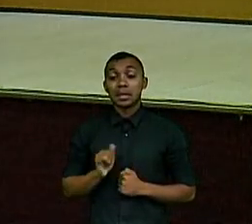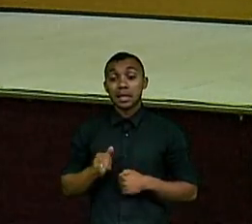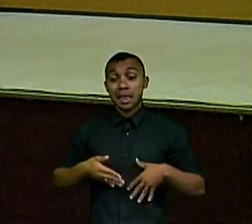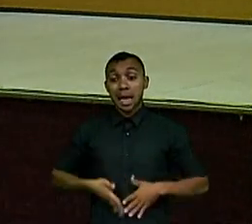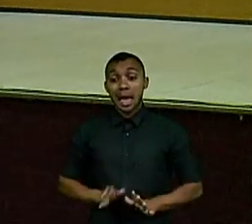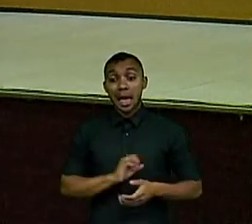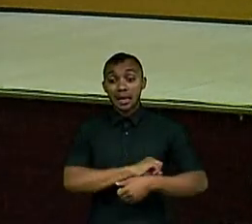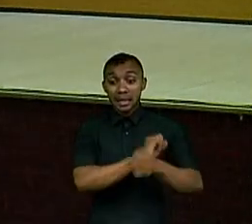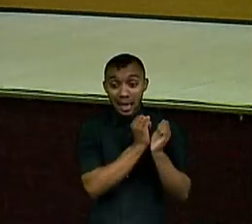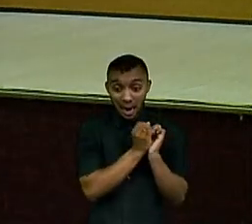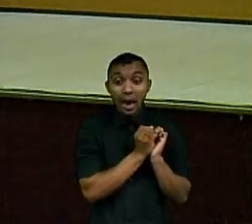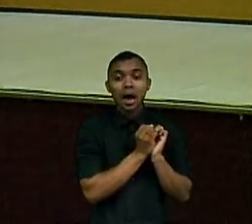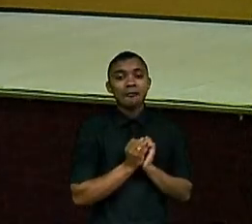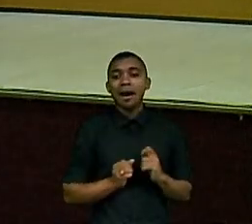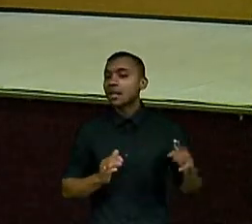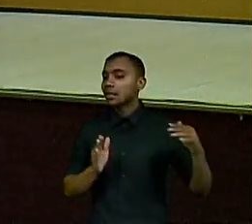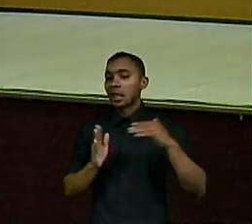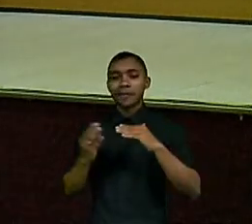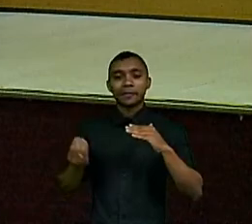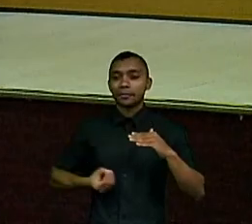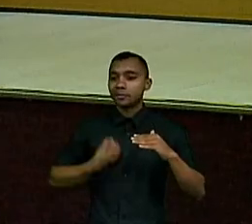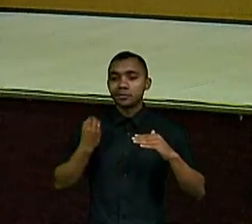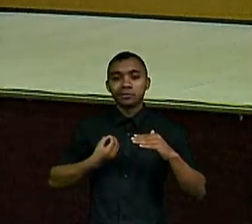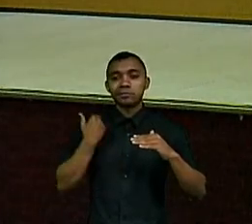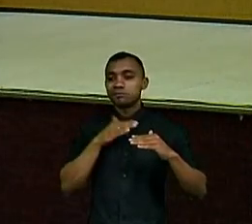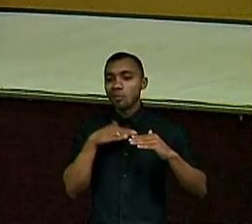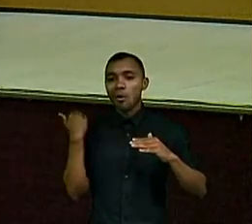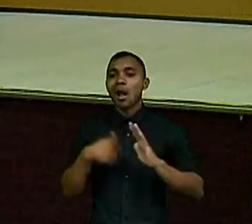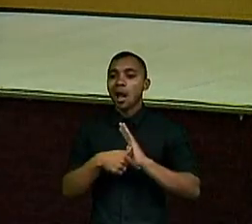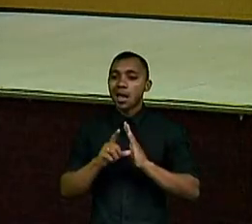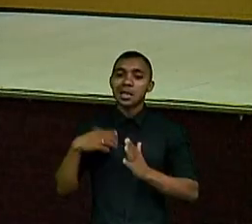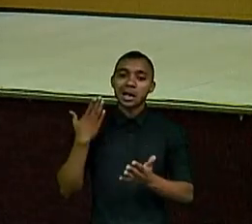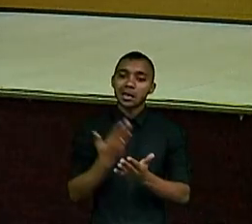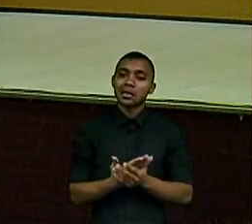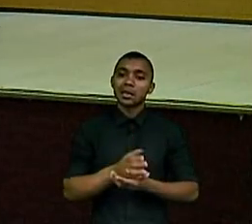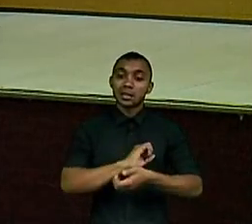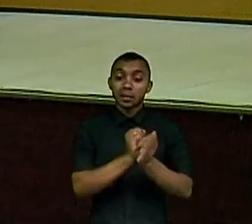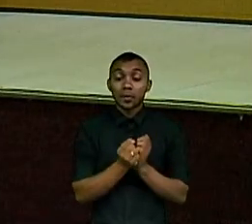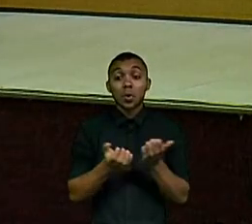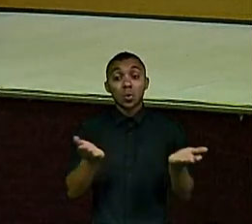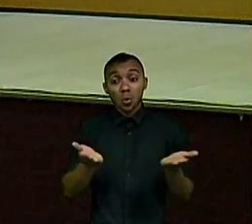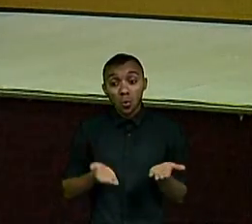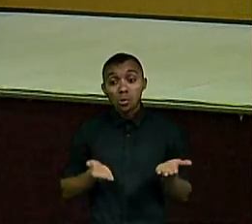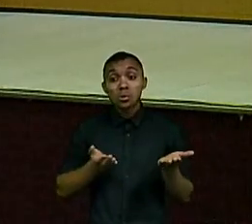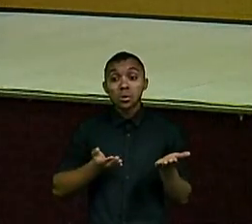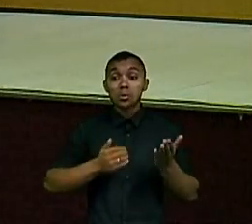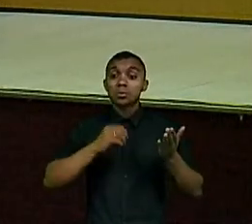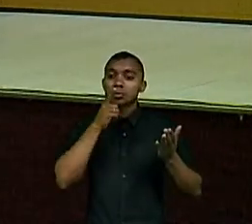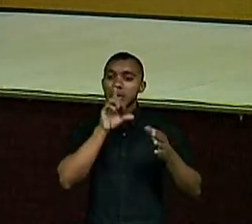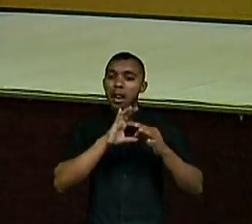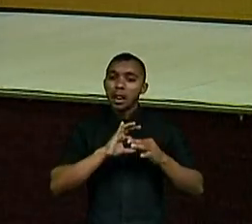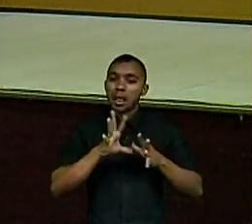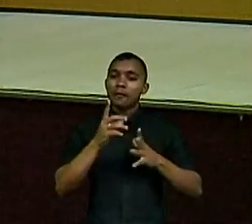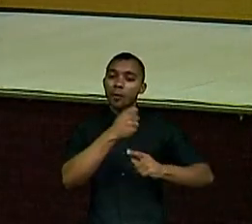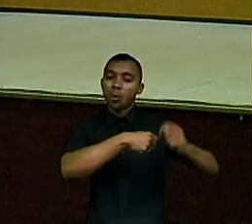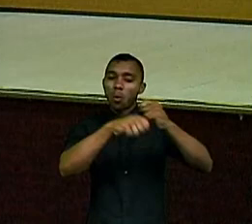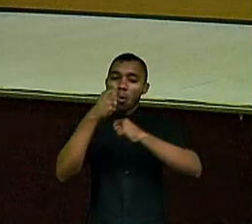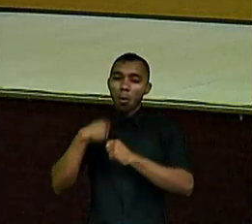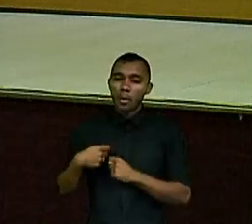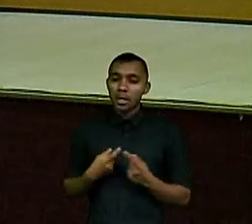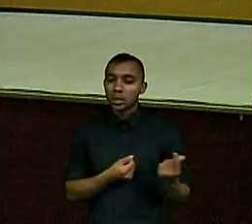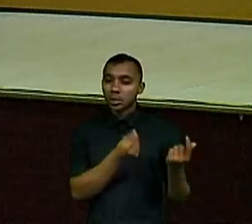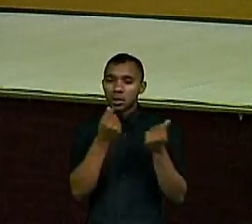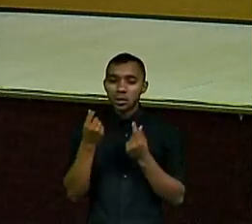hoje nós temos possibilidade de mobilidade social O que é isso é a